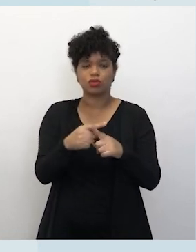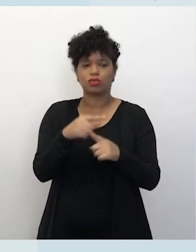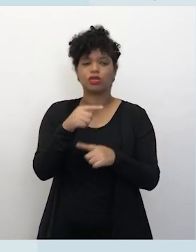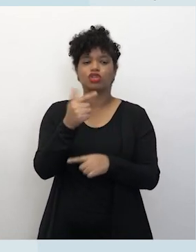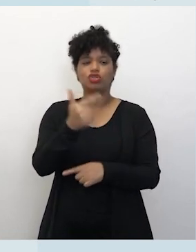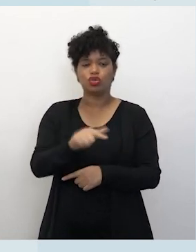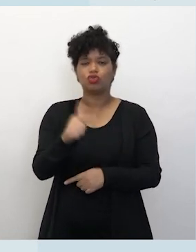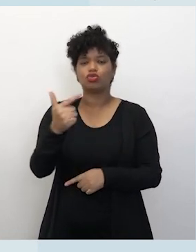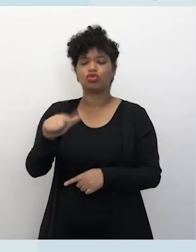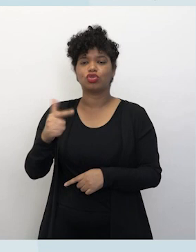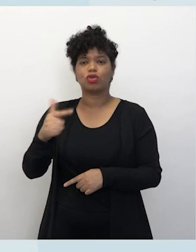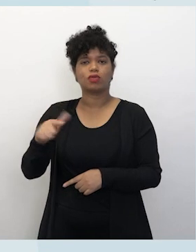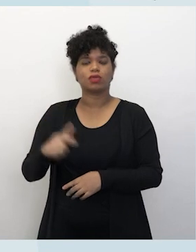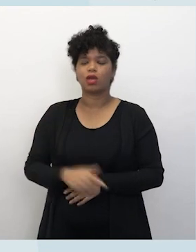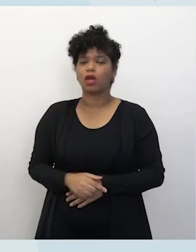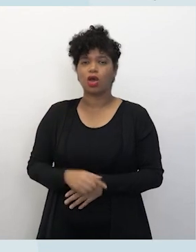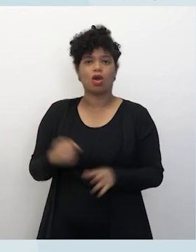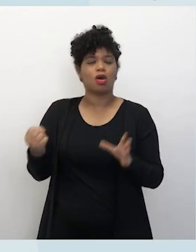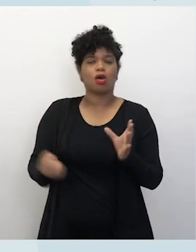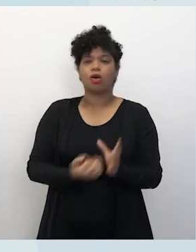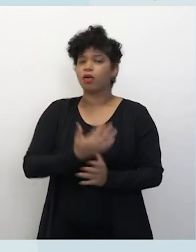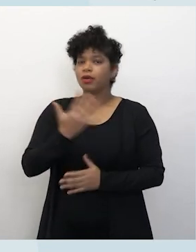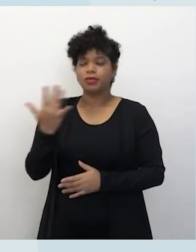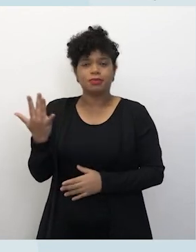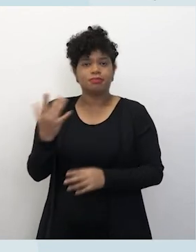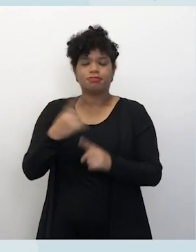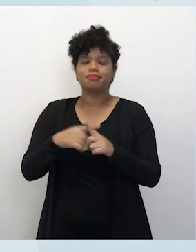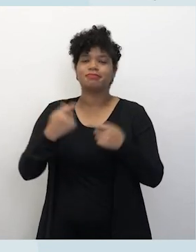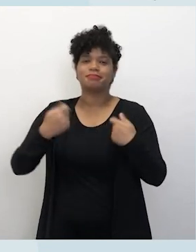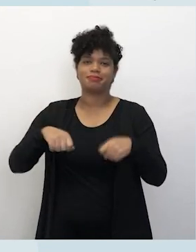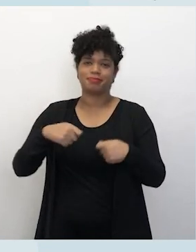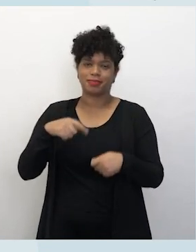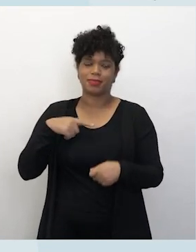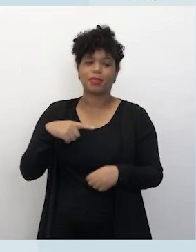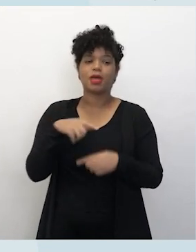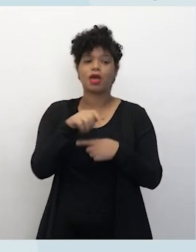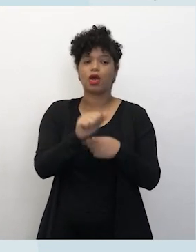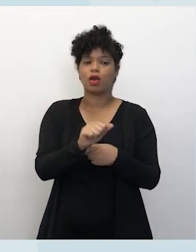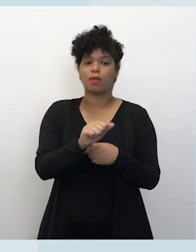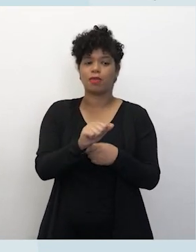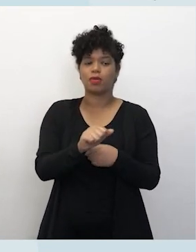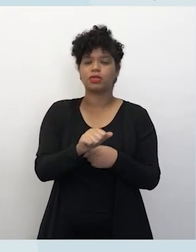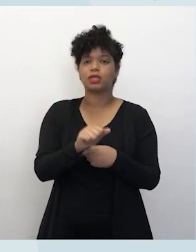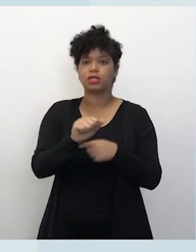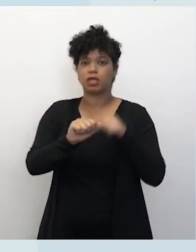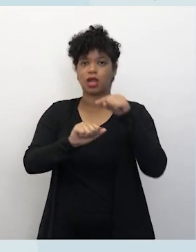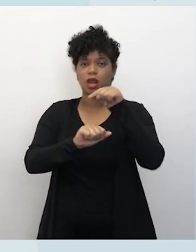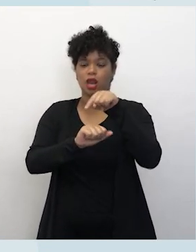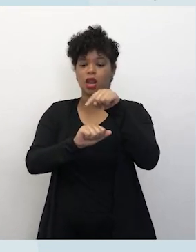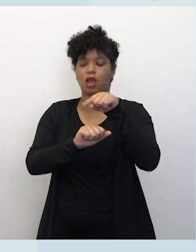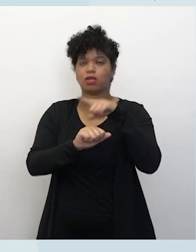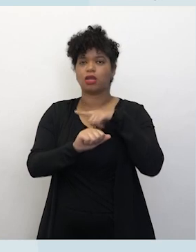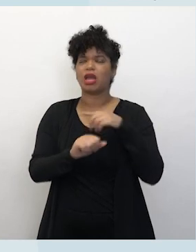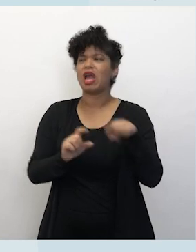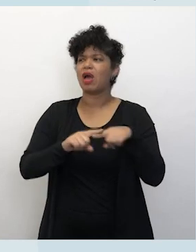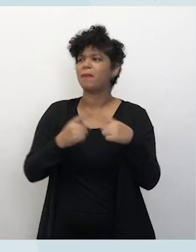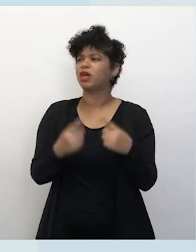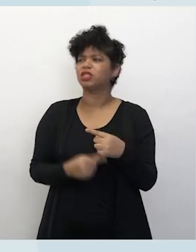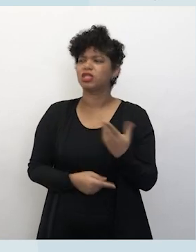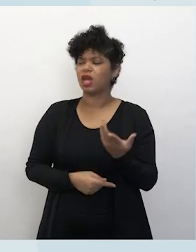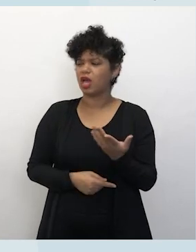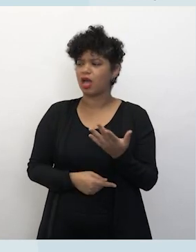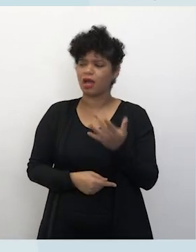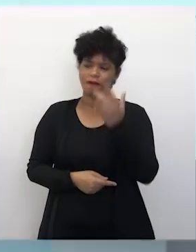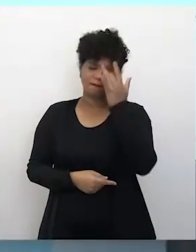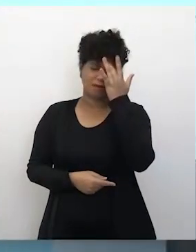base tantas quantas forem as vezes que o expoente indicar. Ah, professor, mas potência é fácil. É, mas